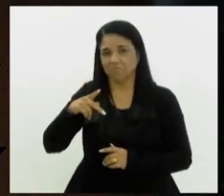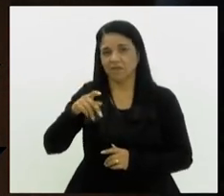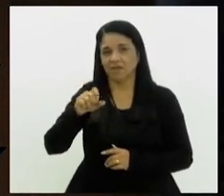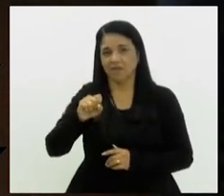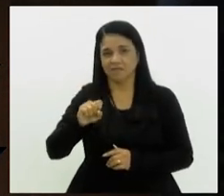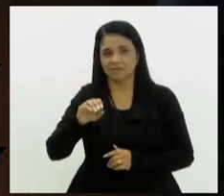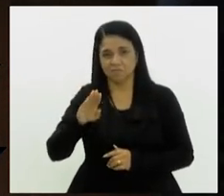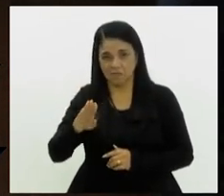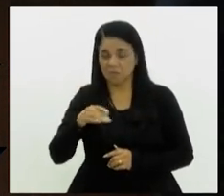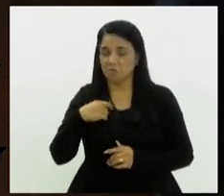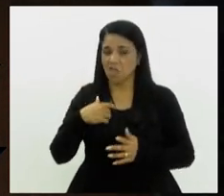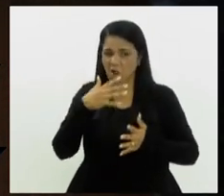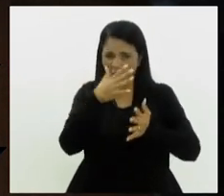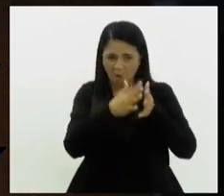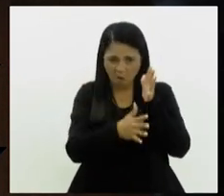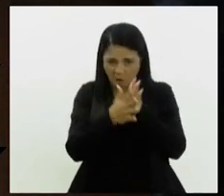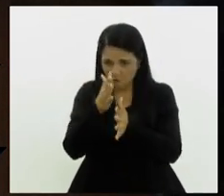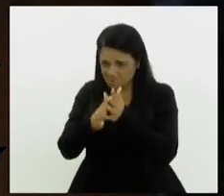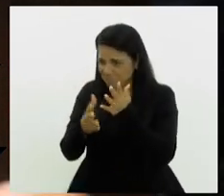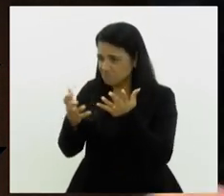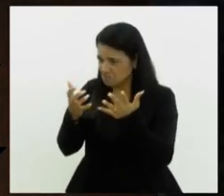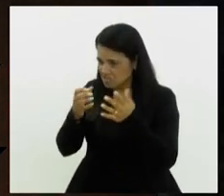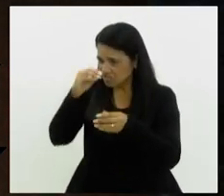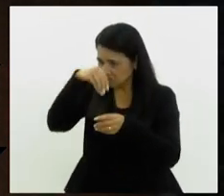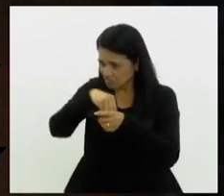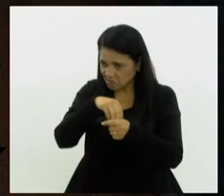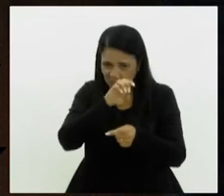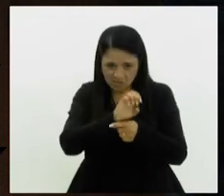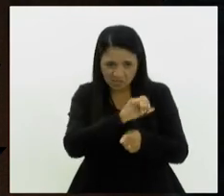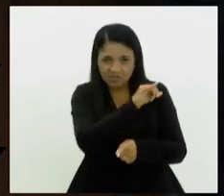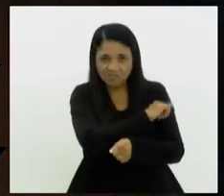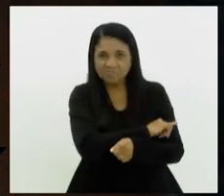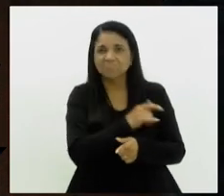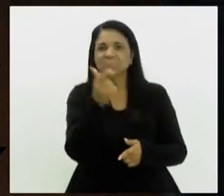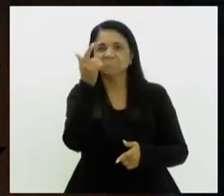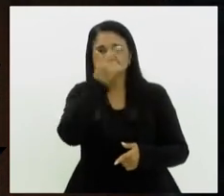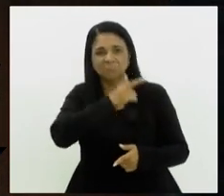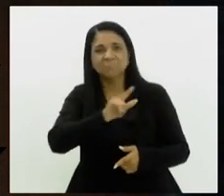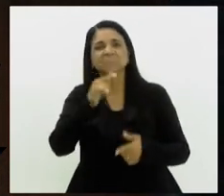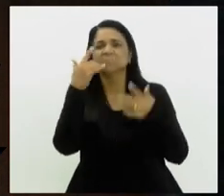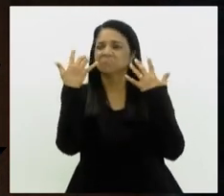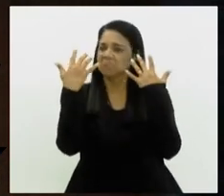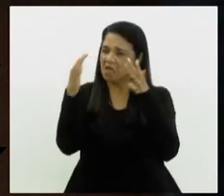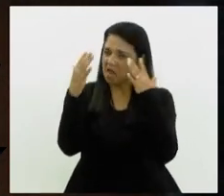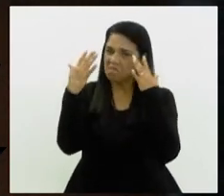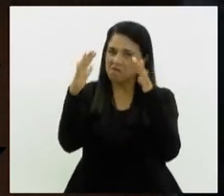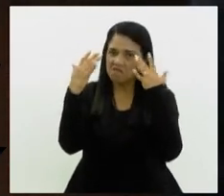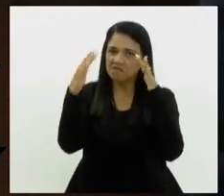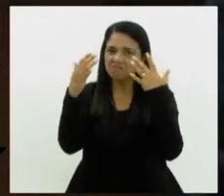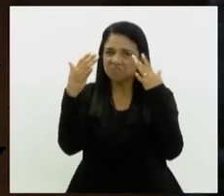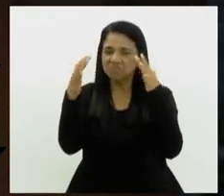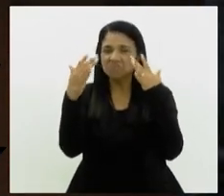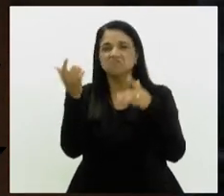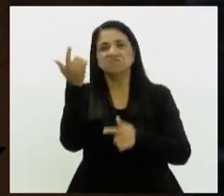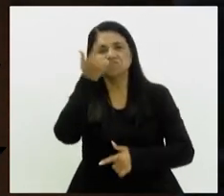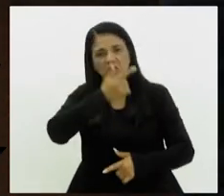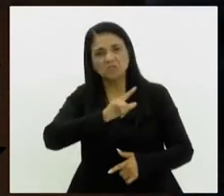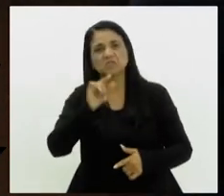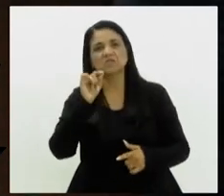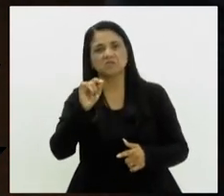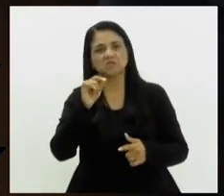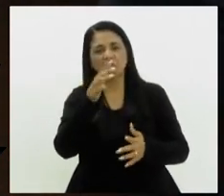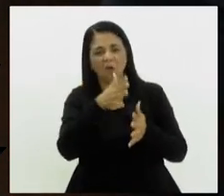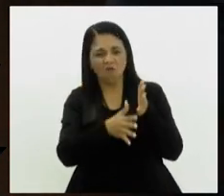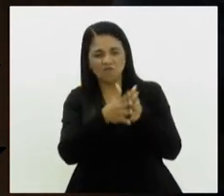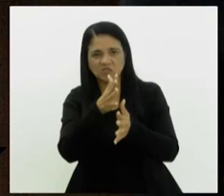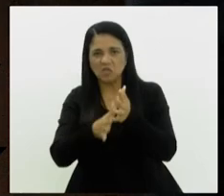vocês queriam instalar no Estado do Rio de Janeiro, vocês estão de parabéns, pois vocês conseguiram. E quem está